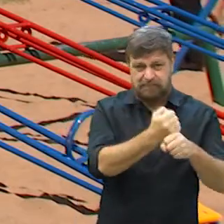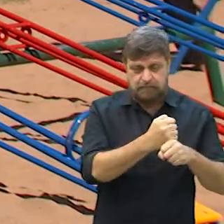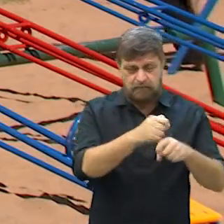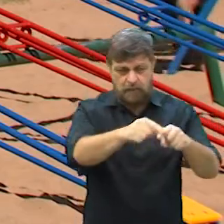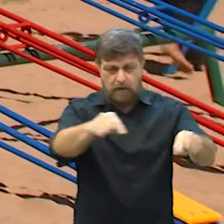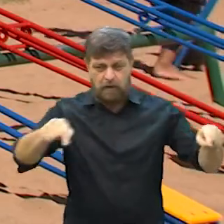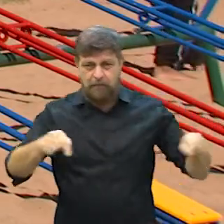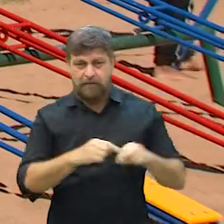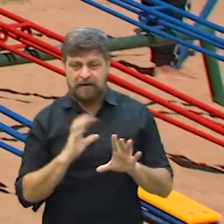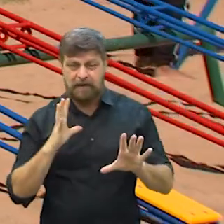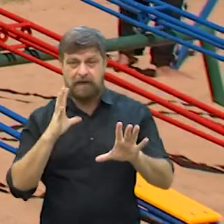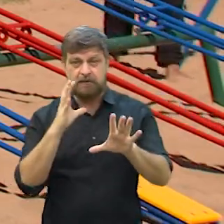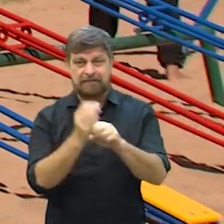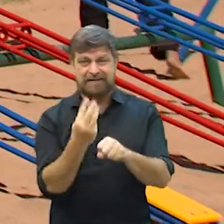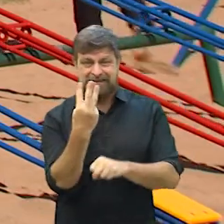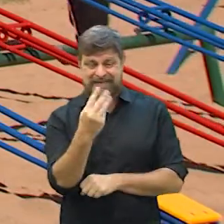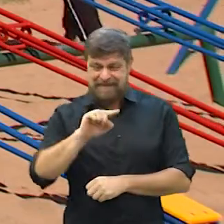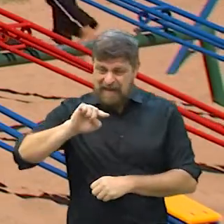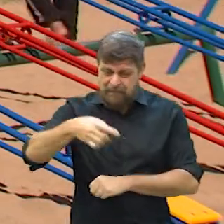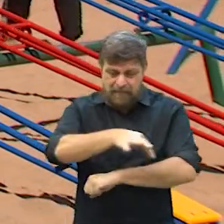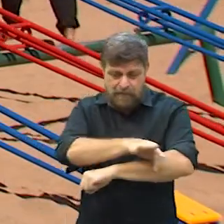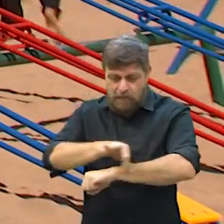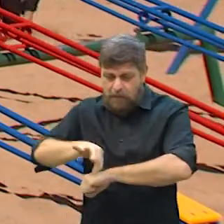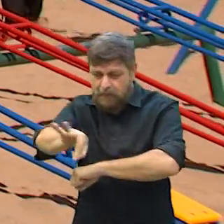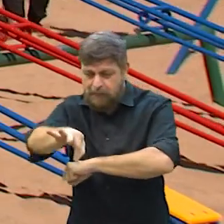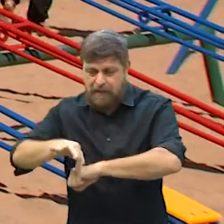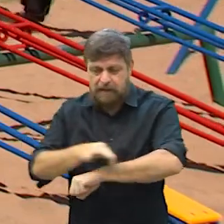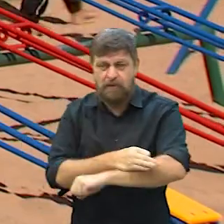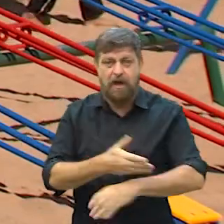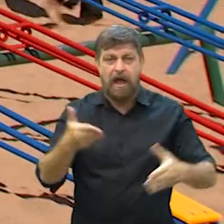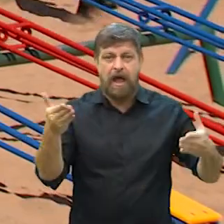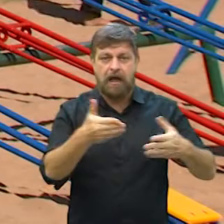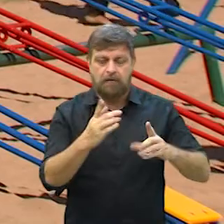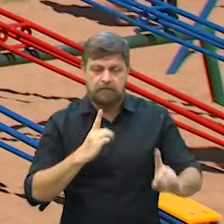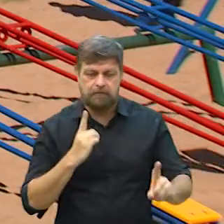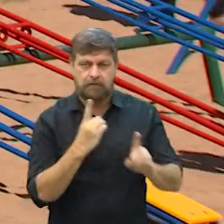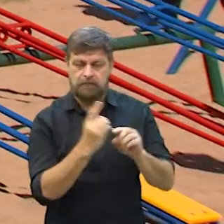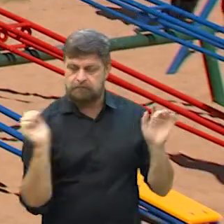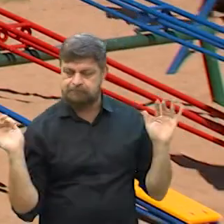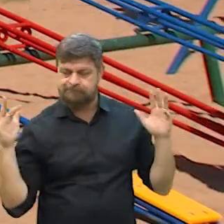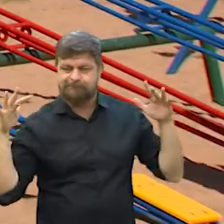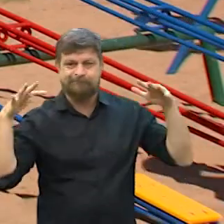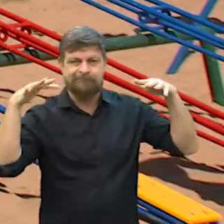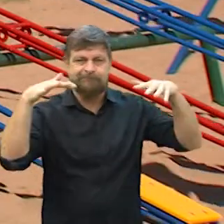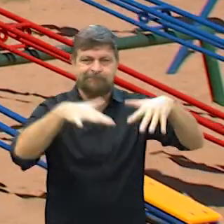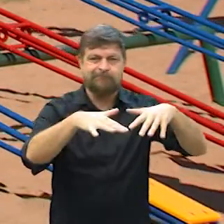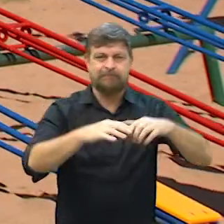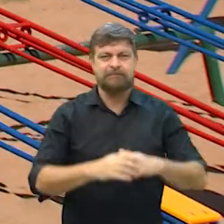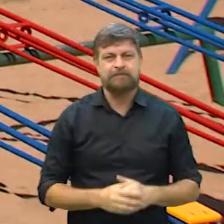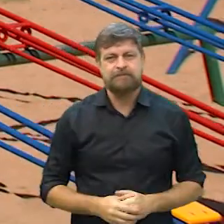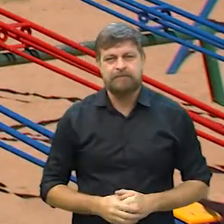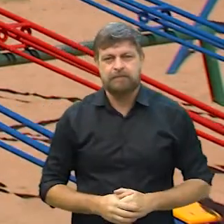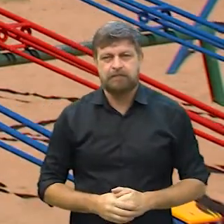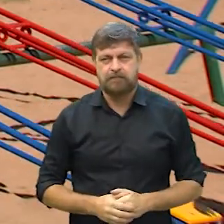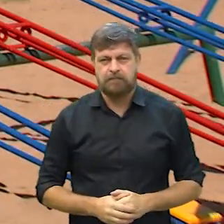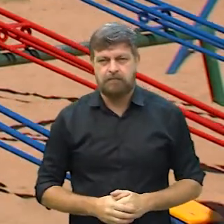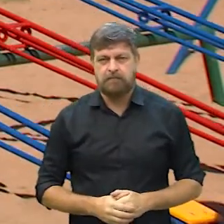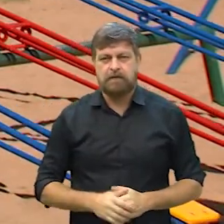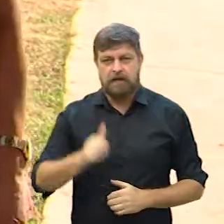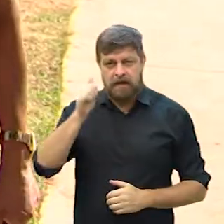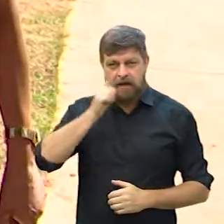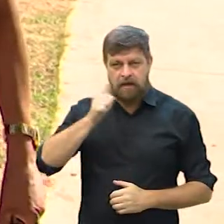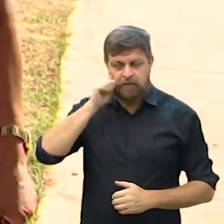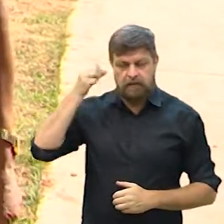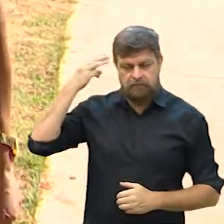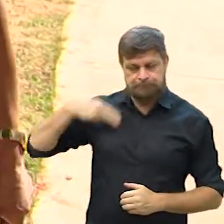meses de obra em uma área total de 3 mil metros quadrados agora um ponto de encontro e de lazer para os moradores